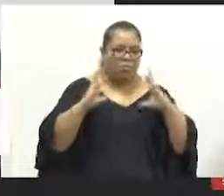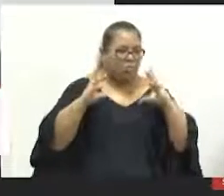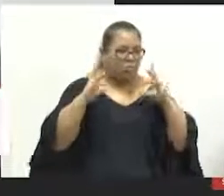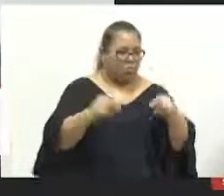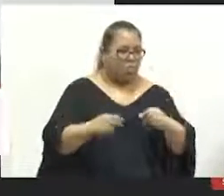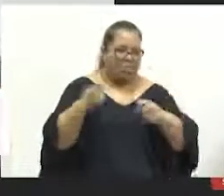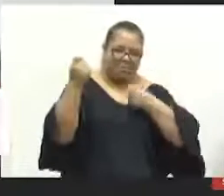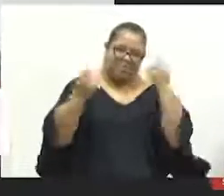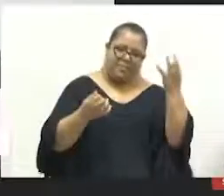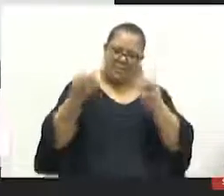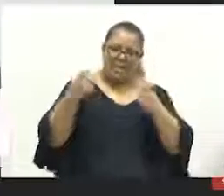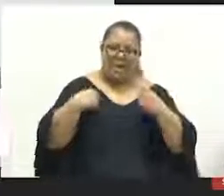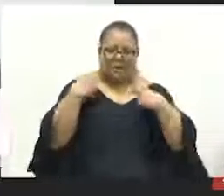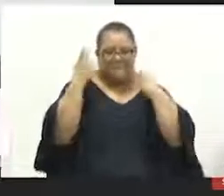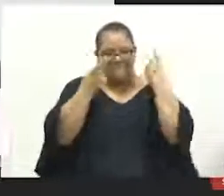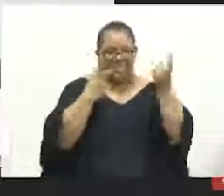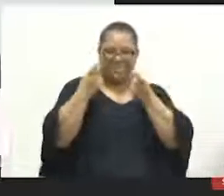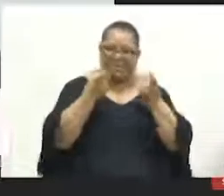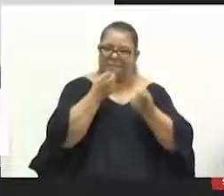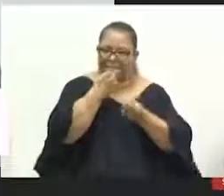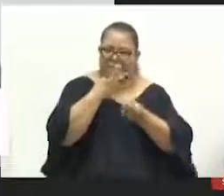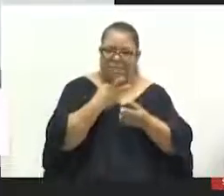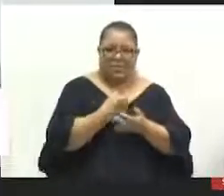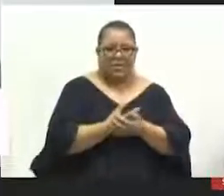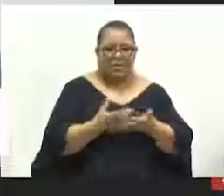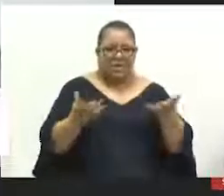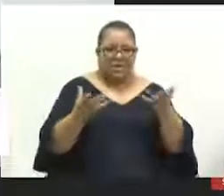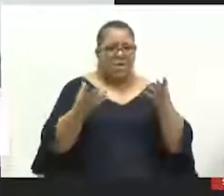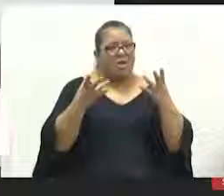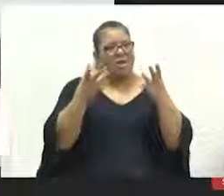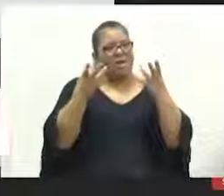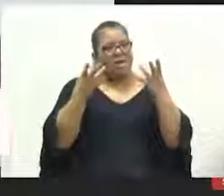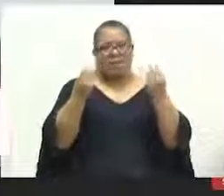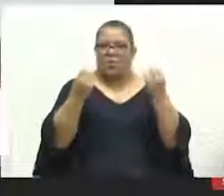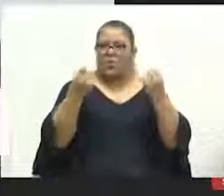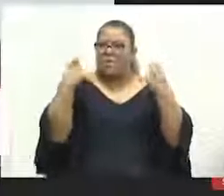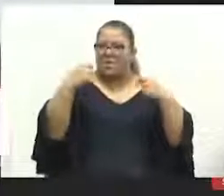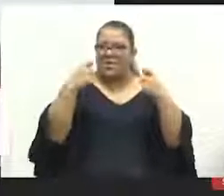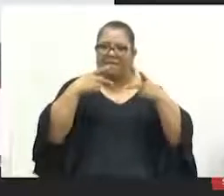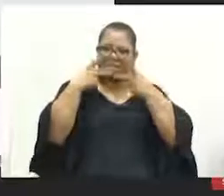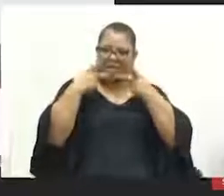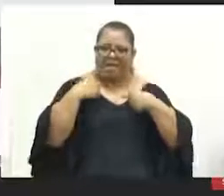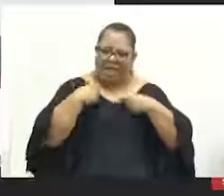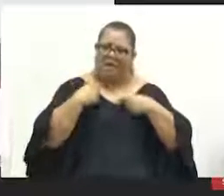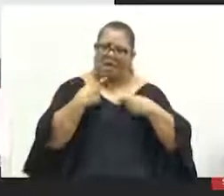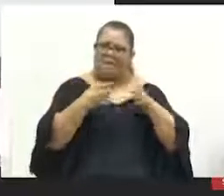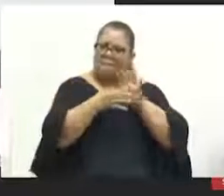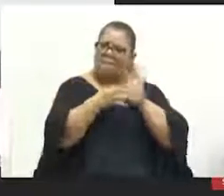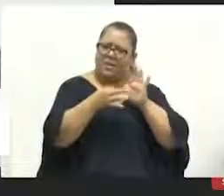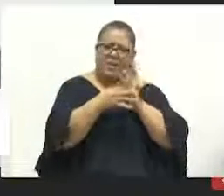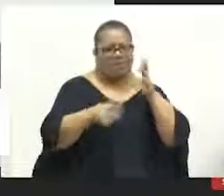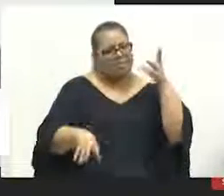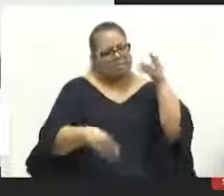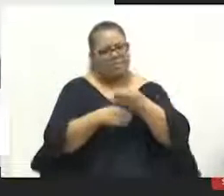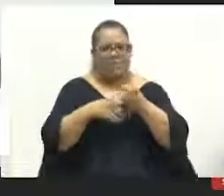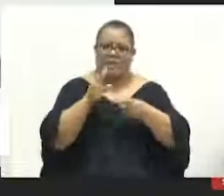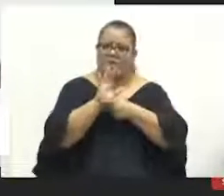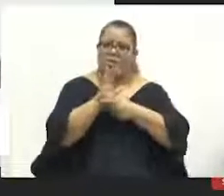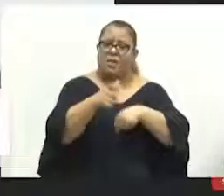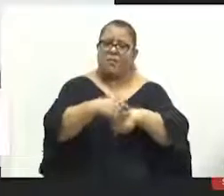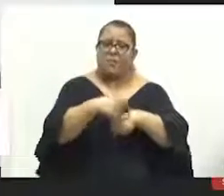aqui, isso me preocupou muito. Eu não vou me alongar, porque tem muita gente falando, precisa falar, desculpa, mas é só essa contribuição que eu queria fazer nesse momento.